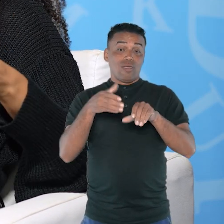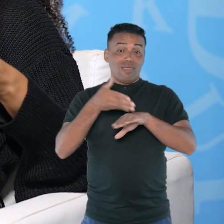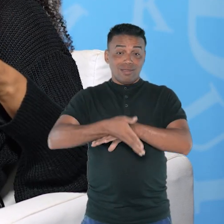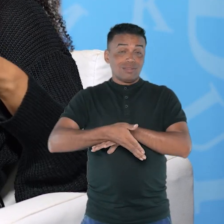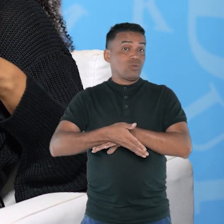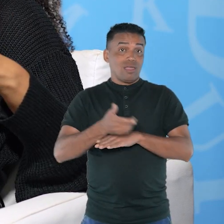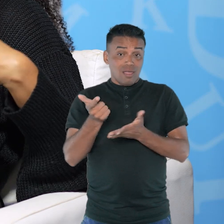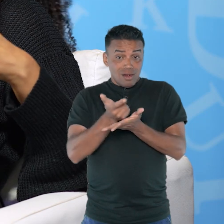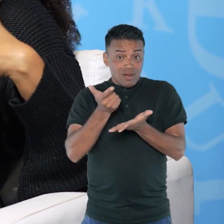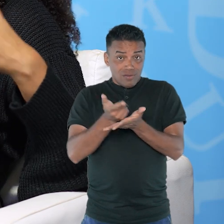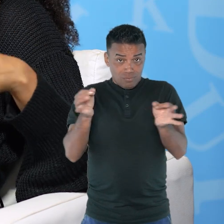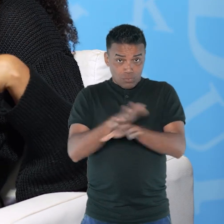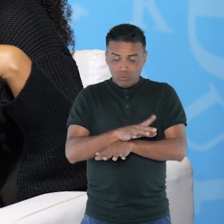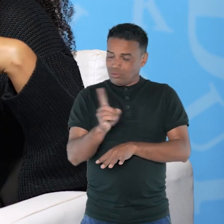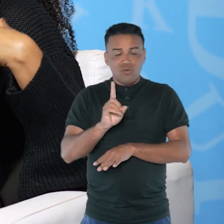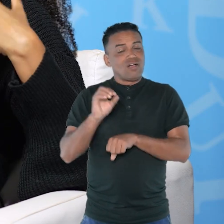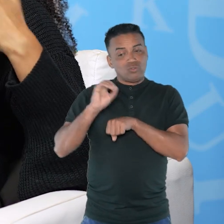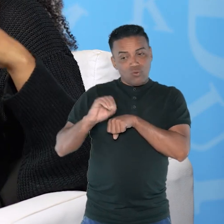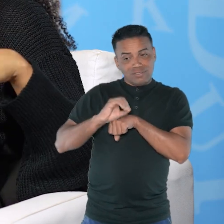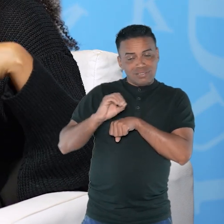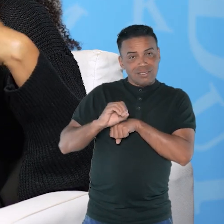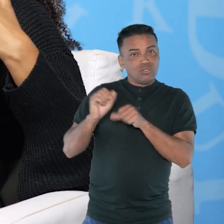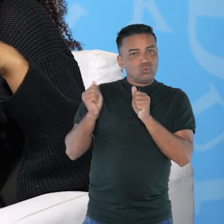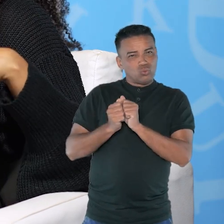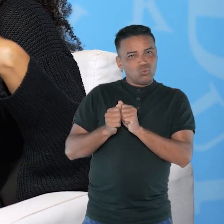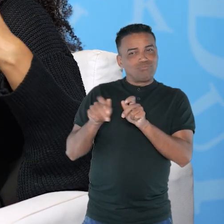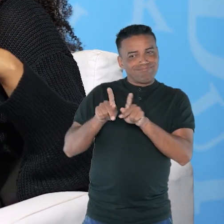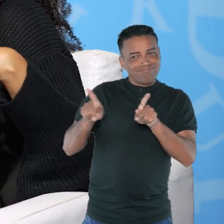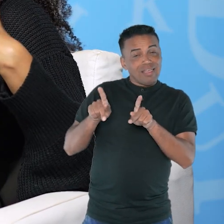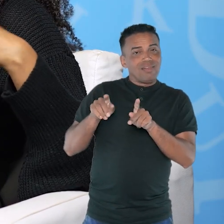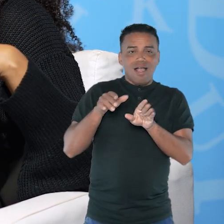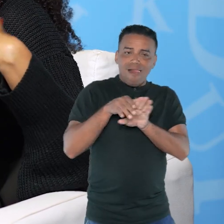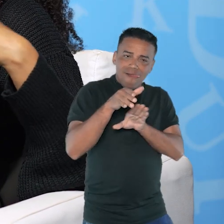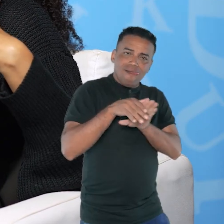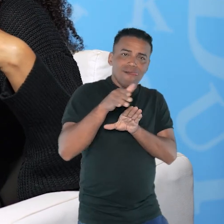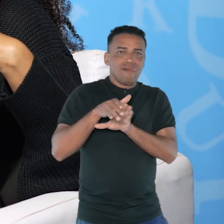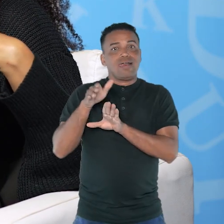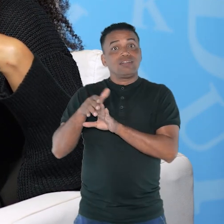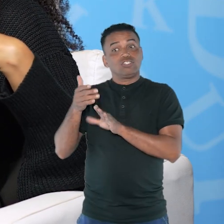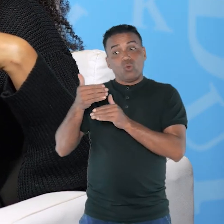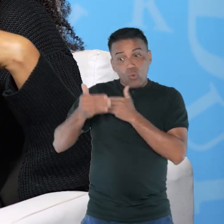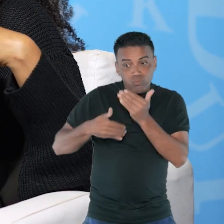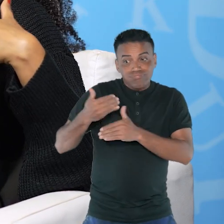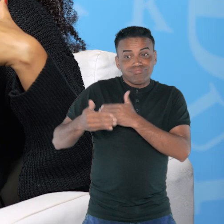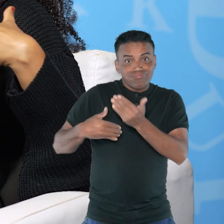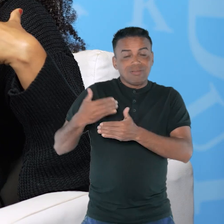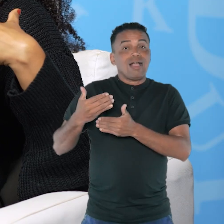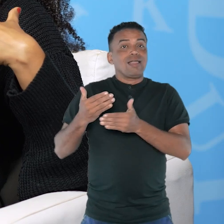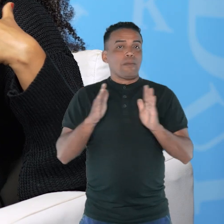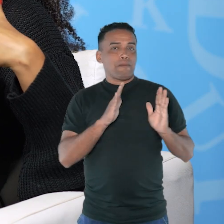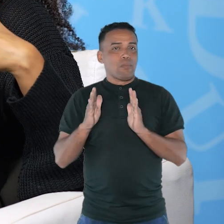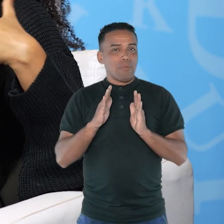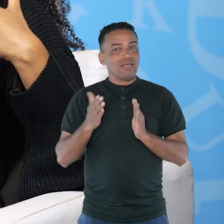faz a oficina com o Marcelino e ele vai ali dando os toques e a gente começa a desenvolver aquilo, né? Chega um momento em